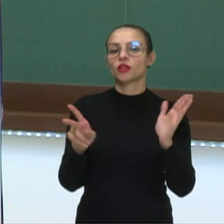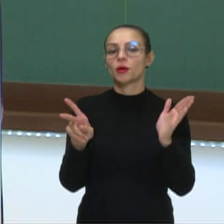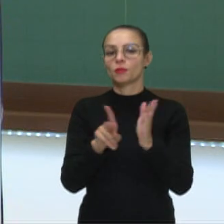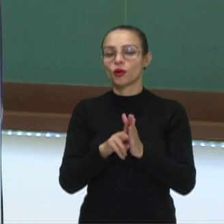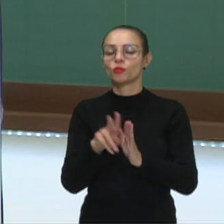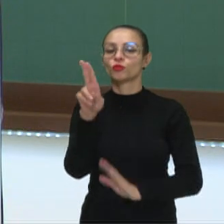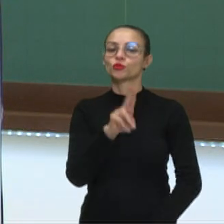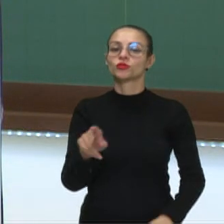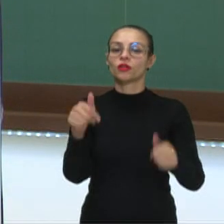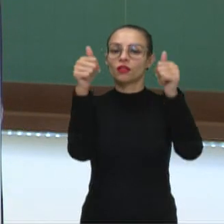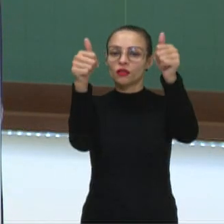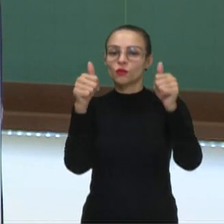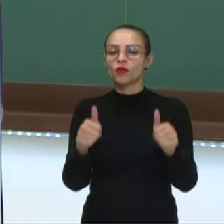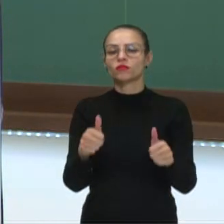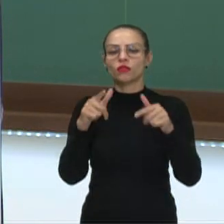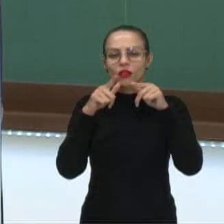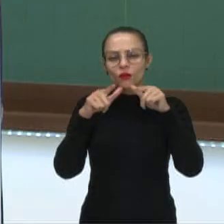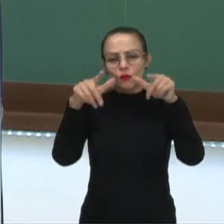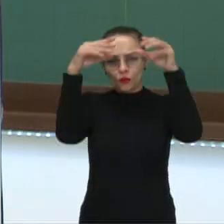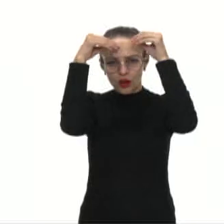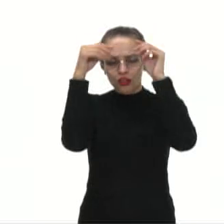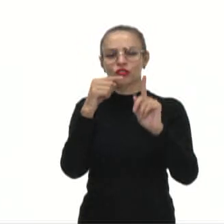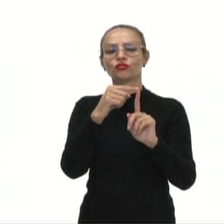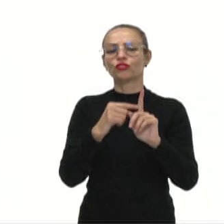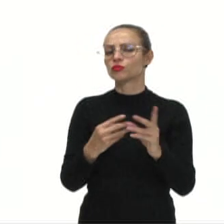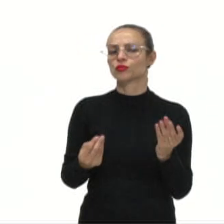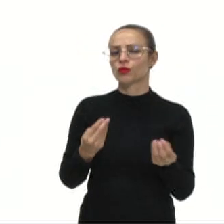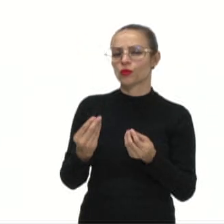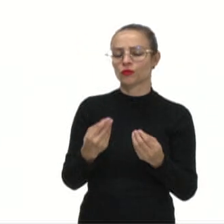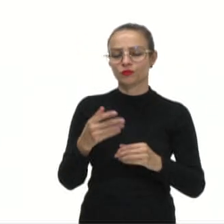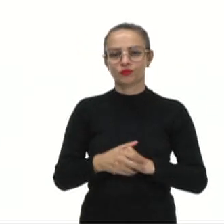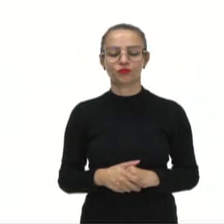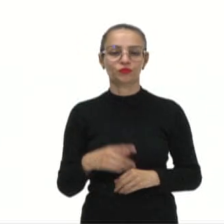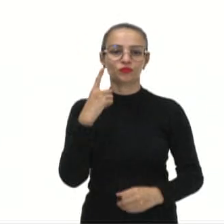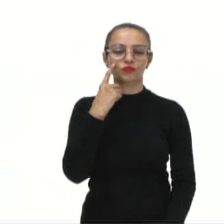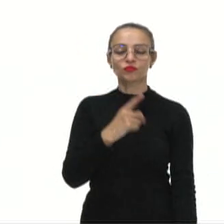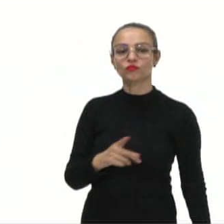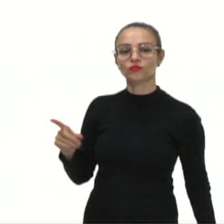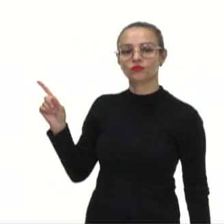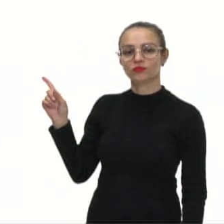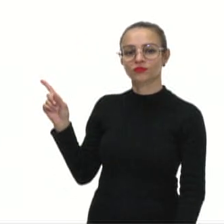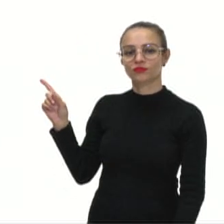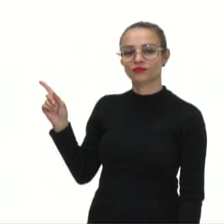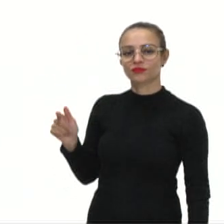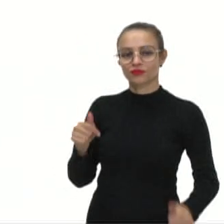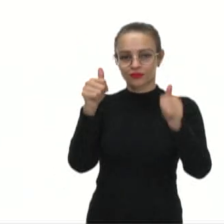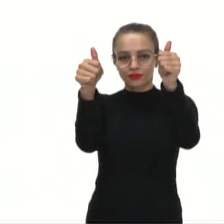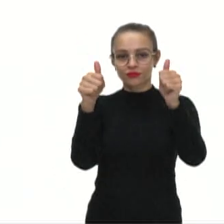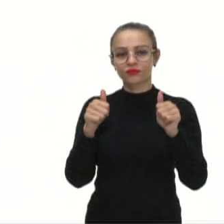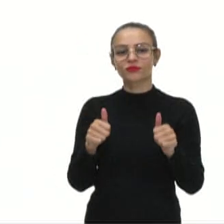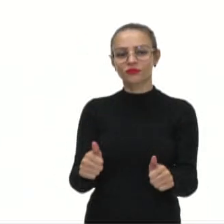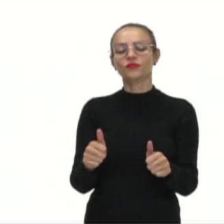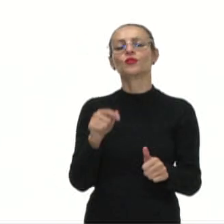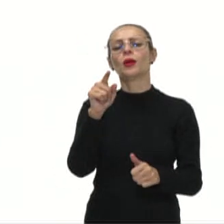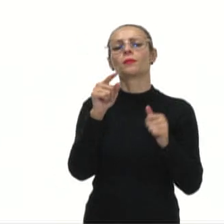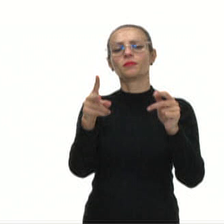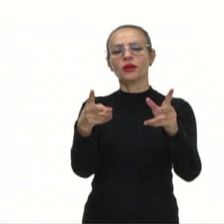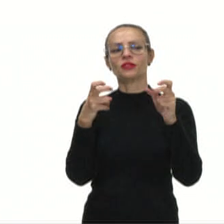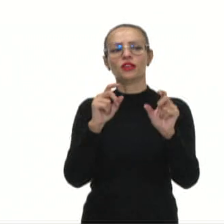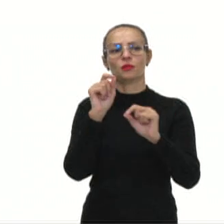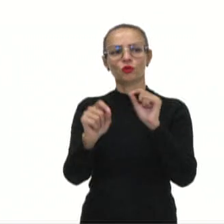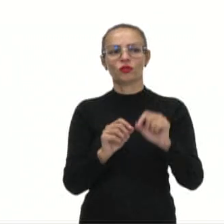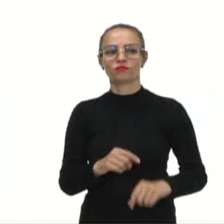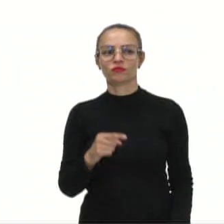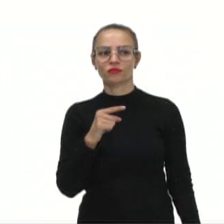em cartazes. Olha esse cartaz, o que você observa? Ele já matou